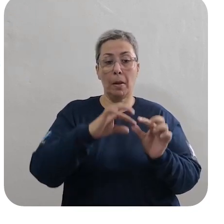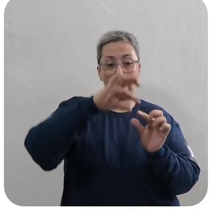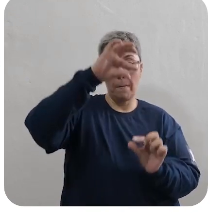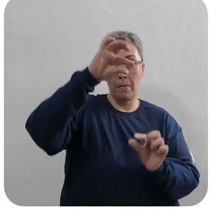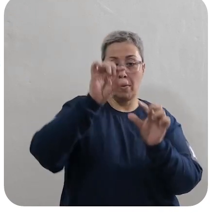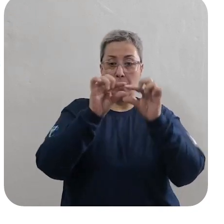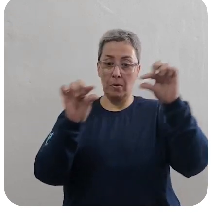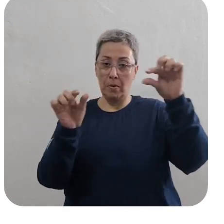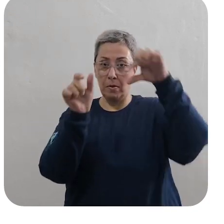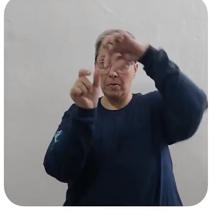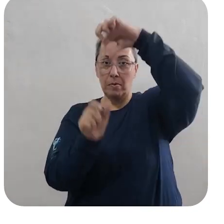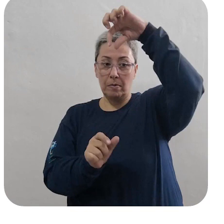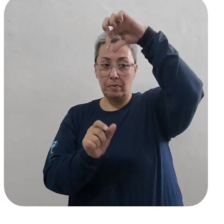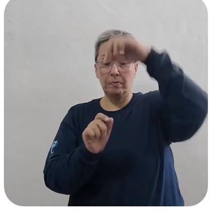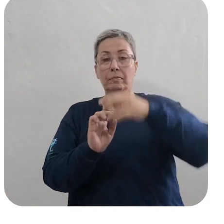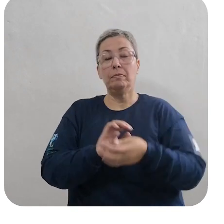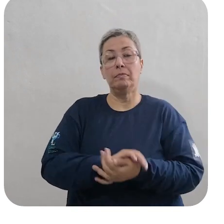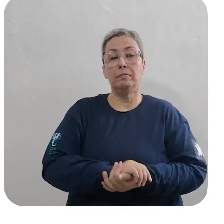cruzadinha,